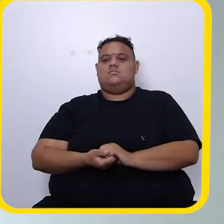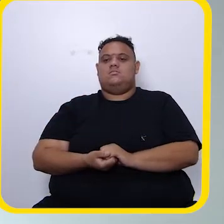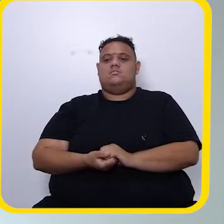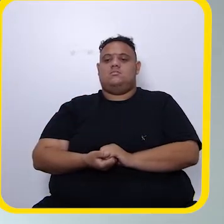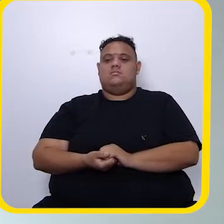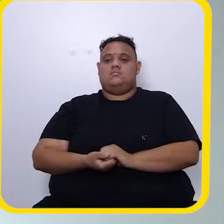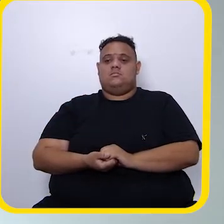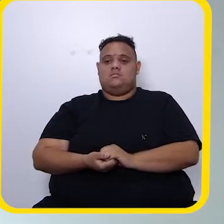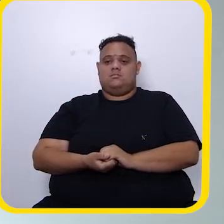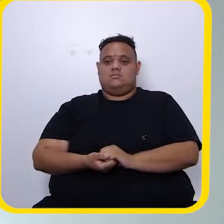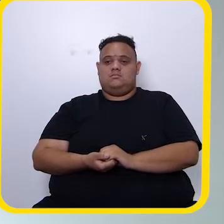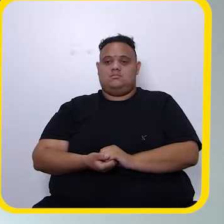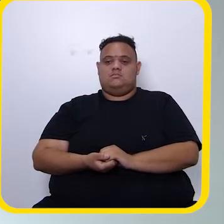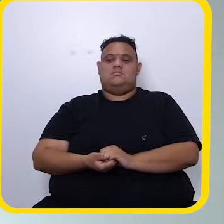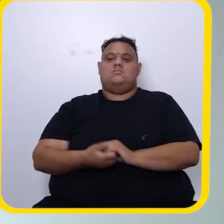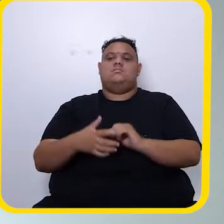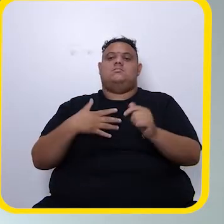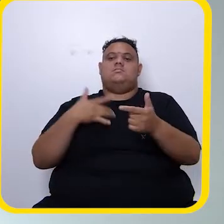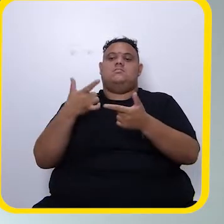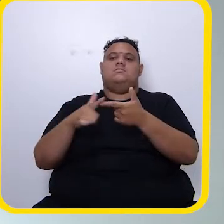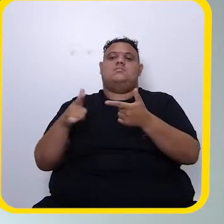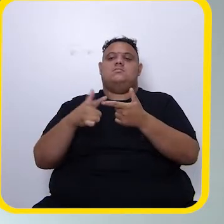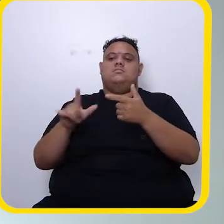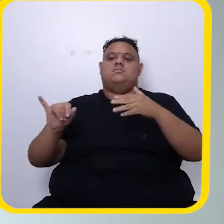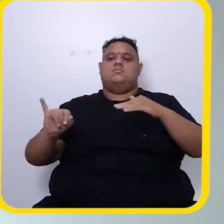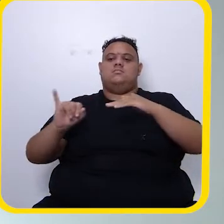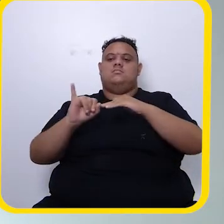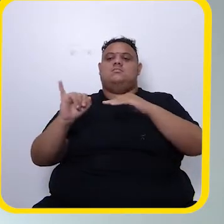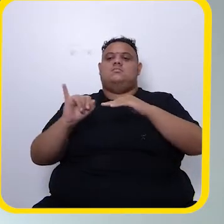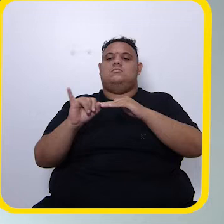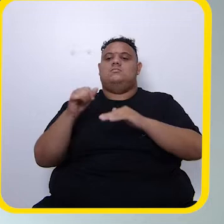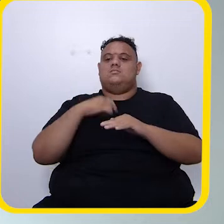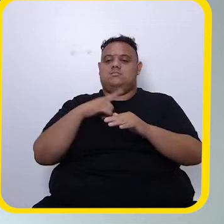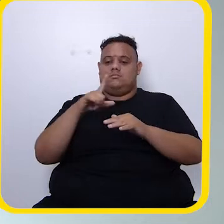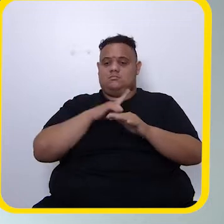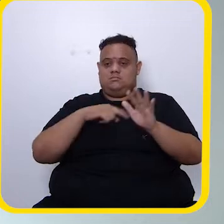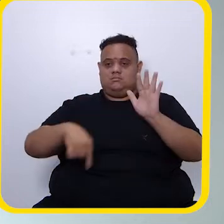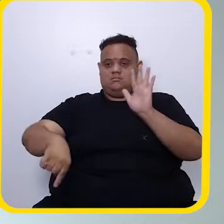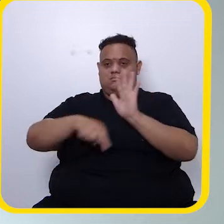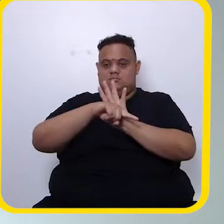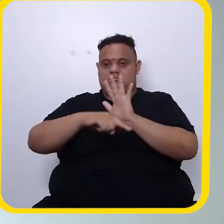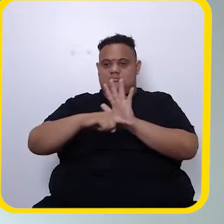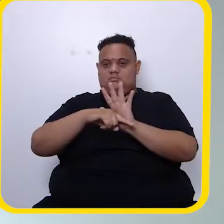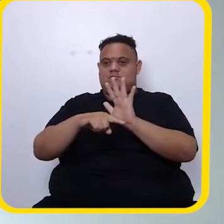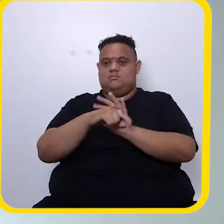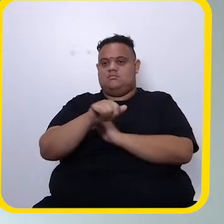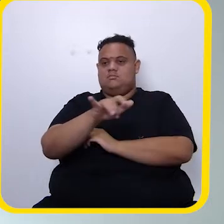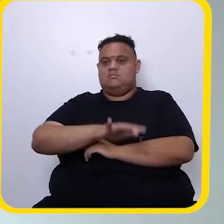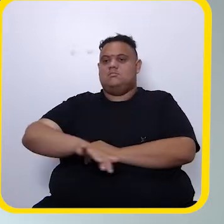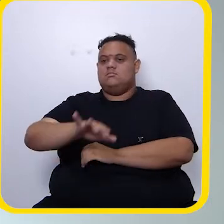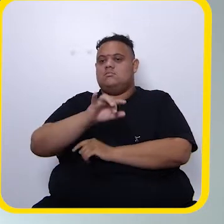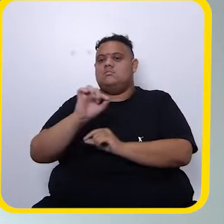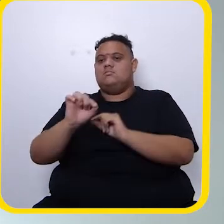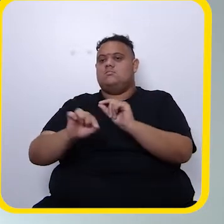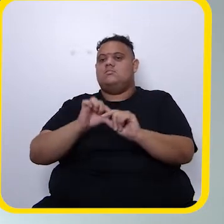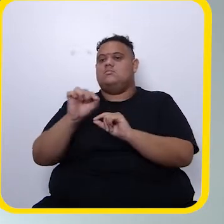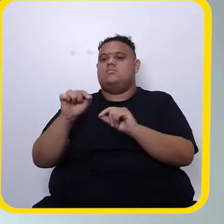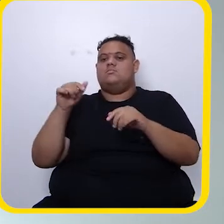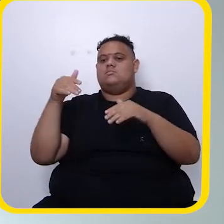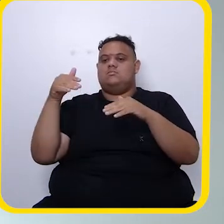só, além de todo o problema social, o Haiti ainda traz esse aspecto negativo, né, de ser uma área